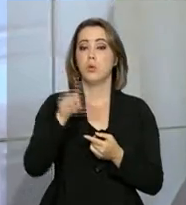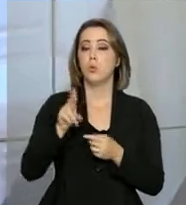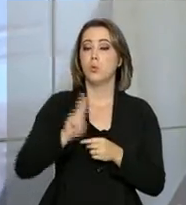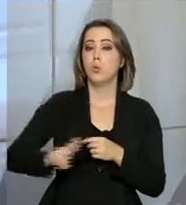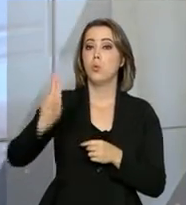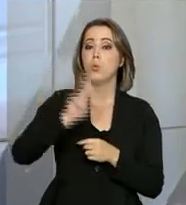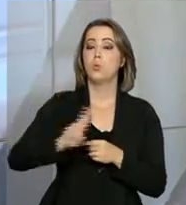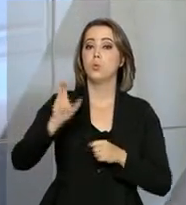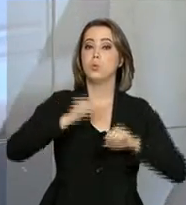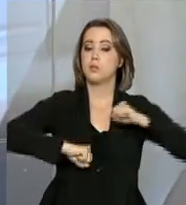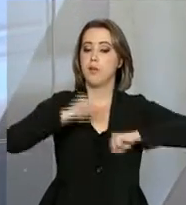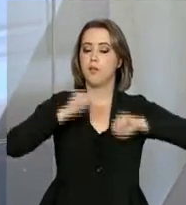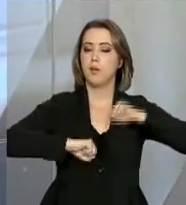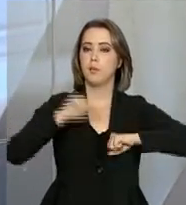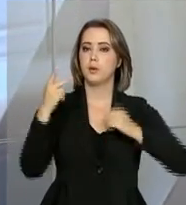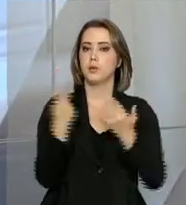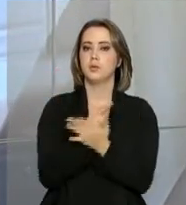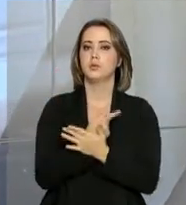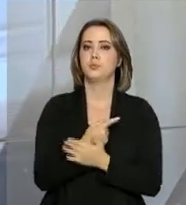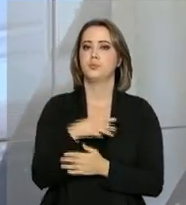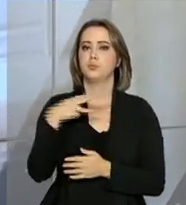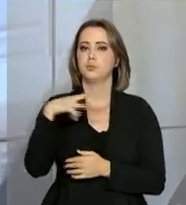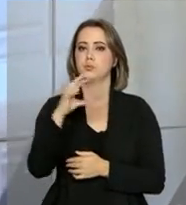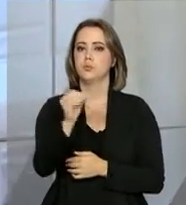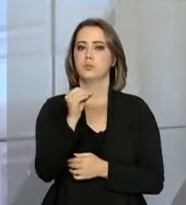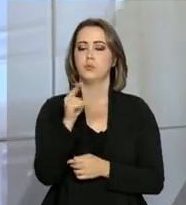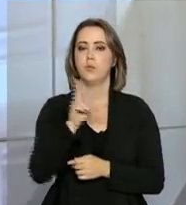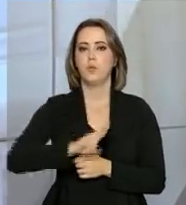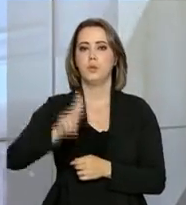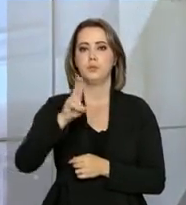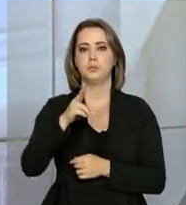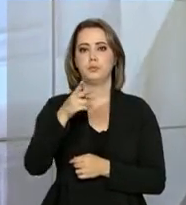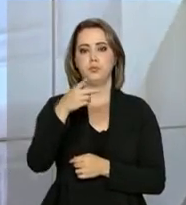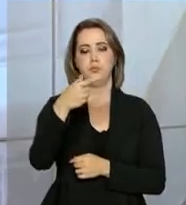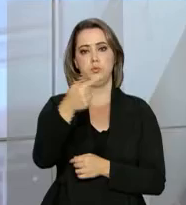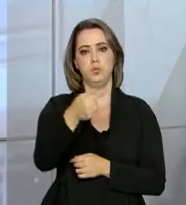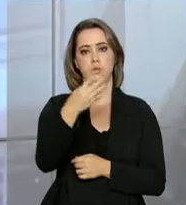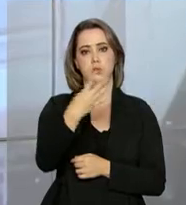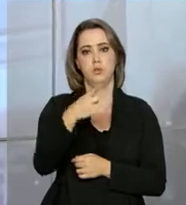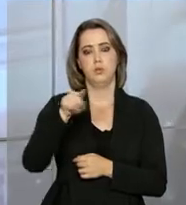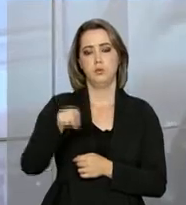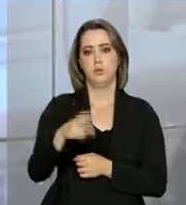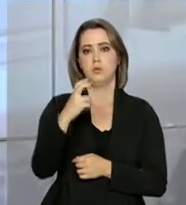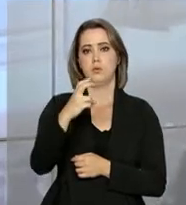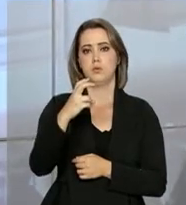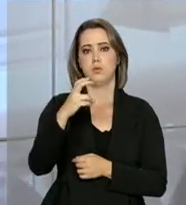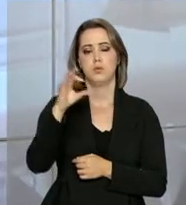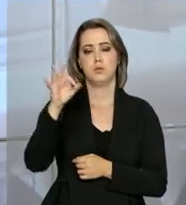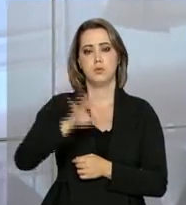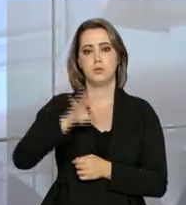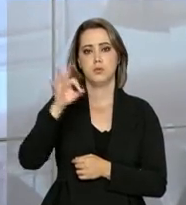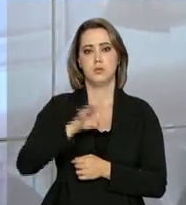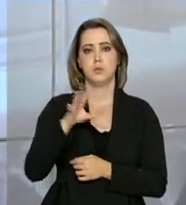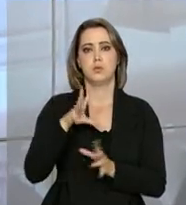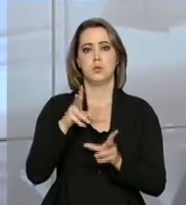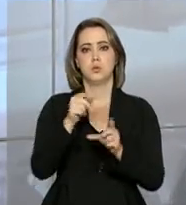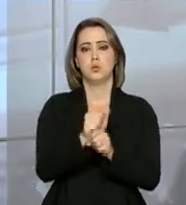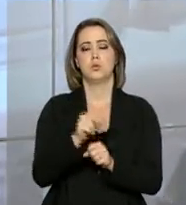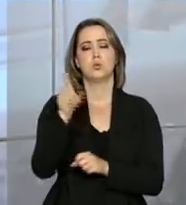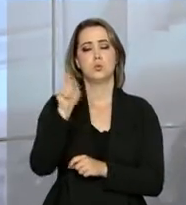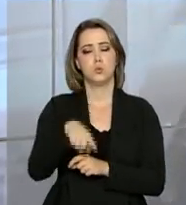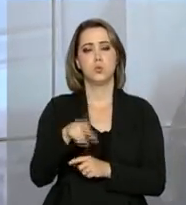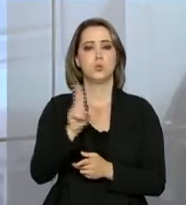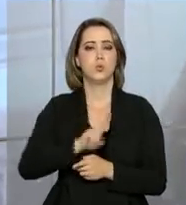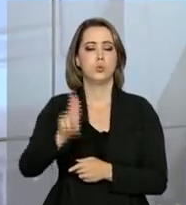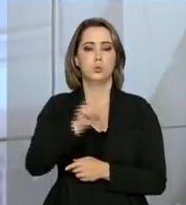foi usado no mês em março a indústria usou 74 e meio por cento da sua capacidade o que